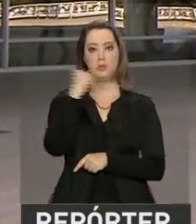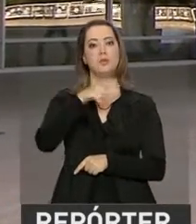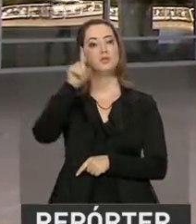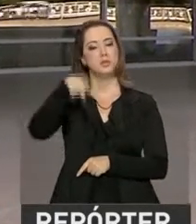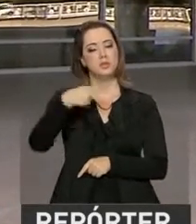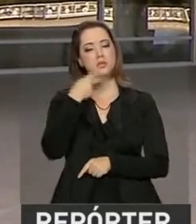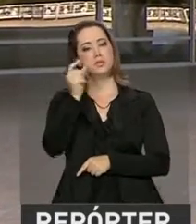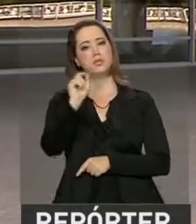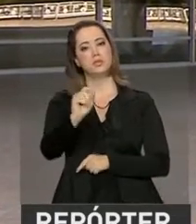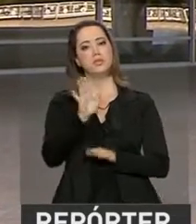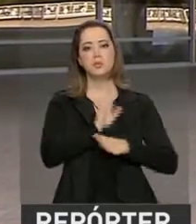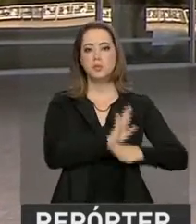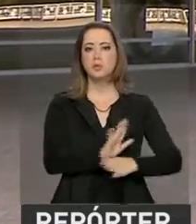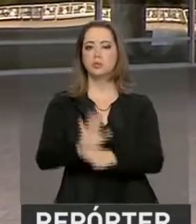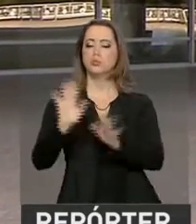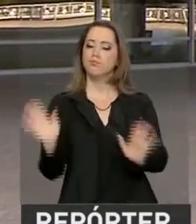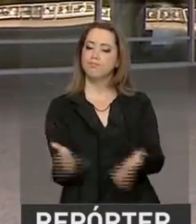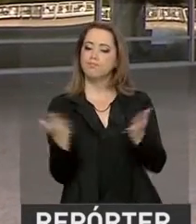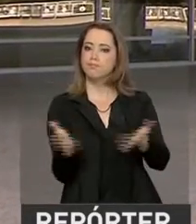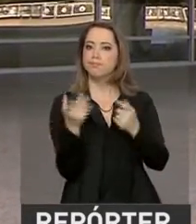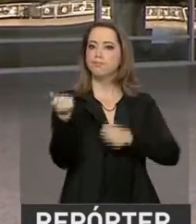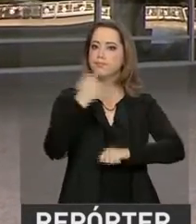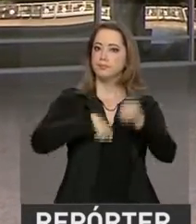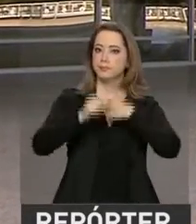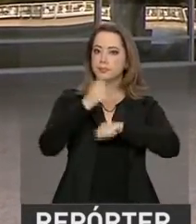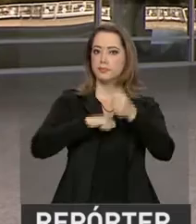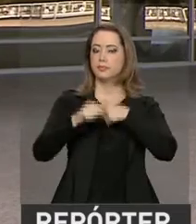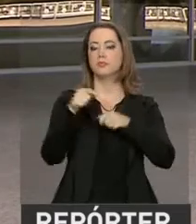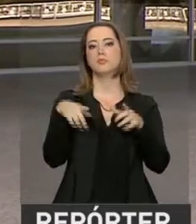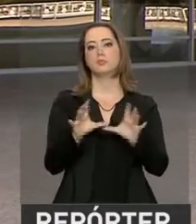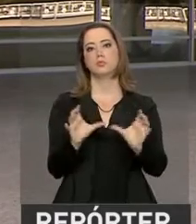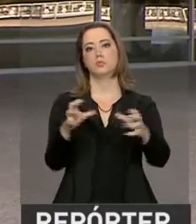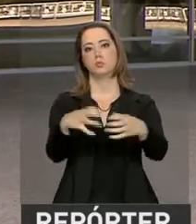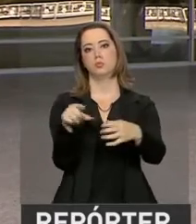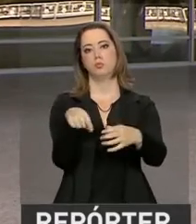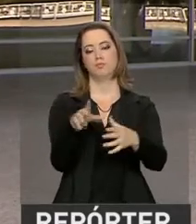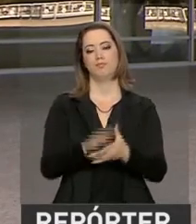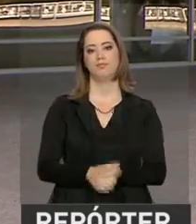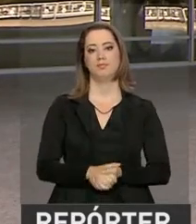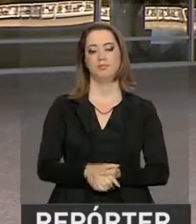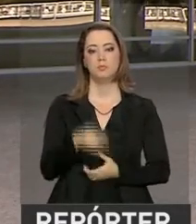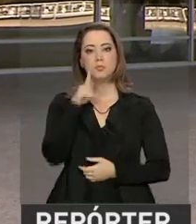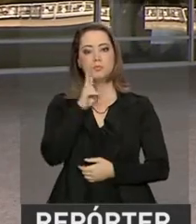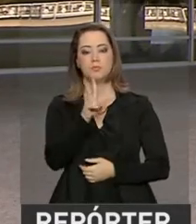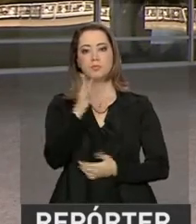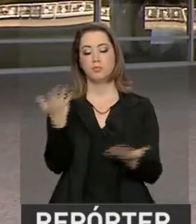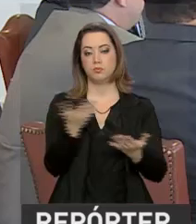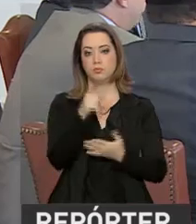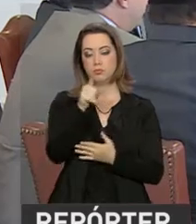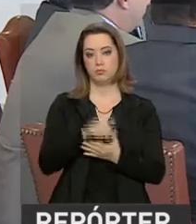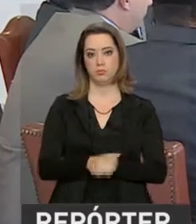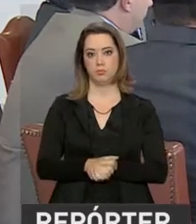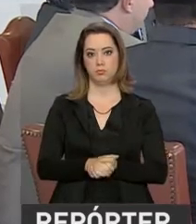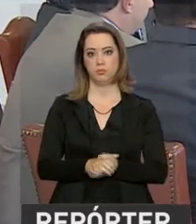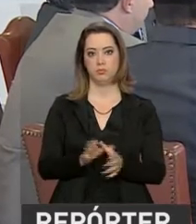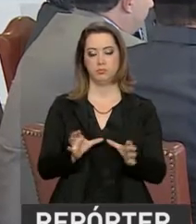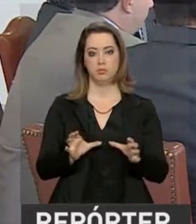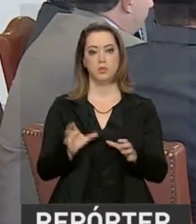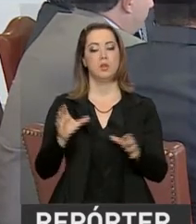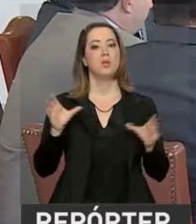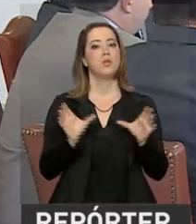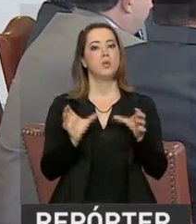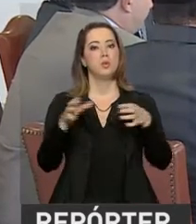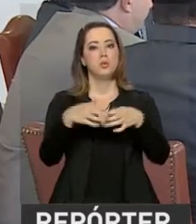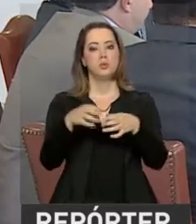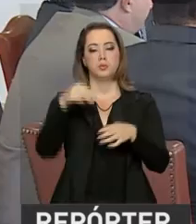sugestões são para ajudar a garantir o crescimento e o desenvolvimento da área. Vamos ver na reportagem. A Confederação Nacional